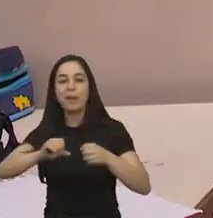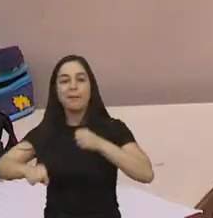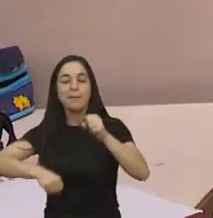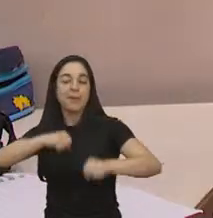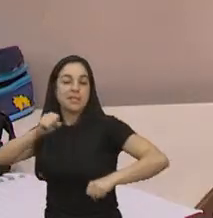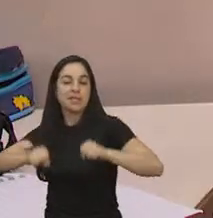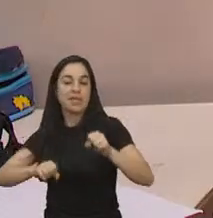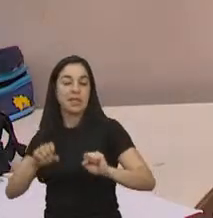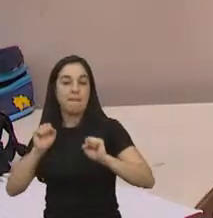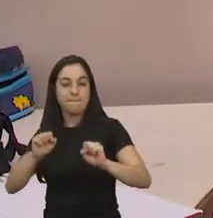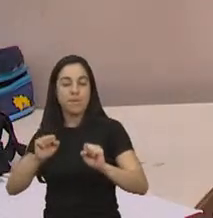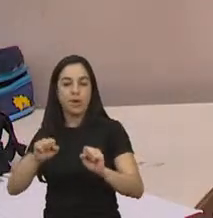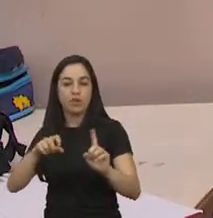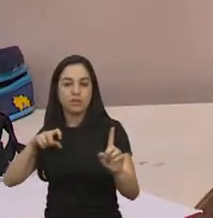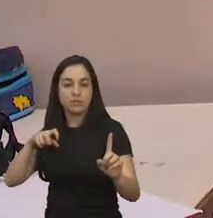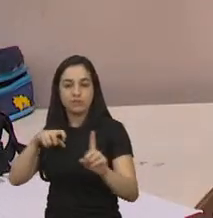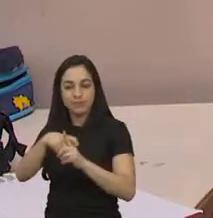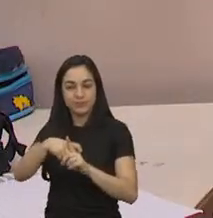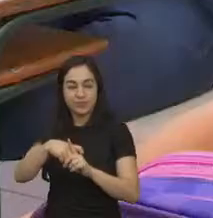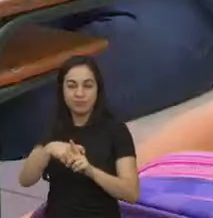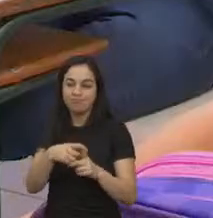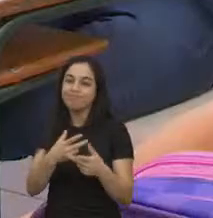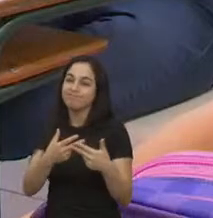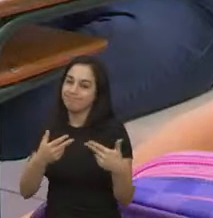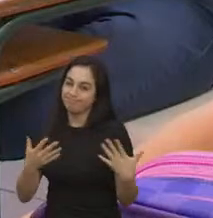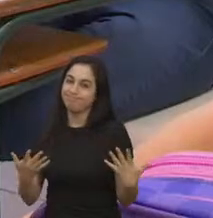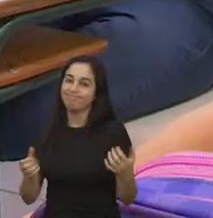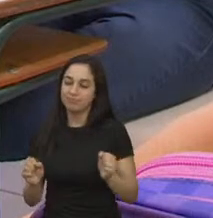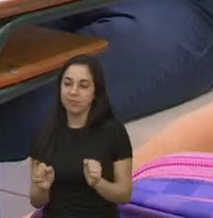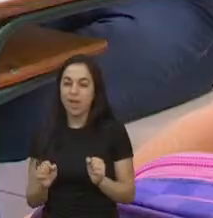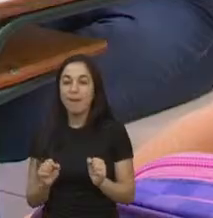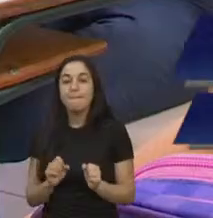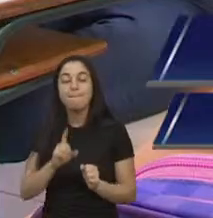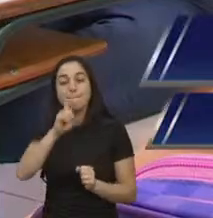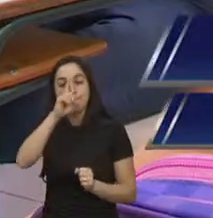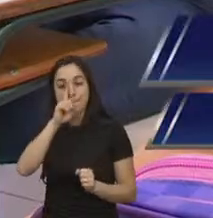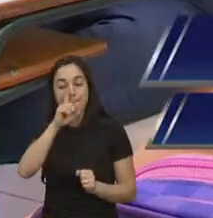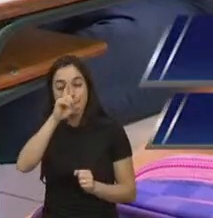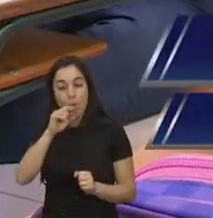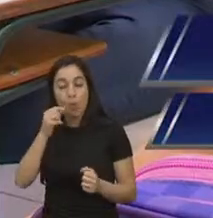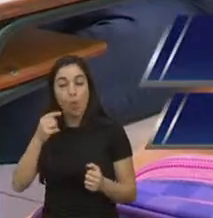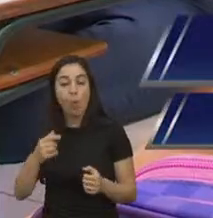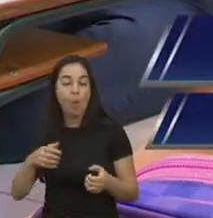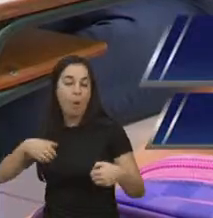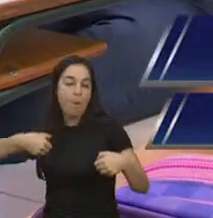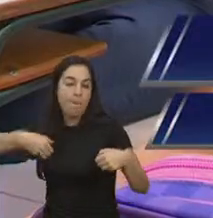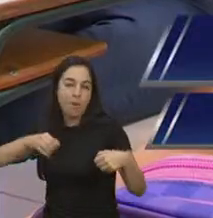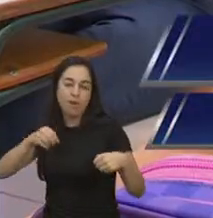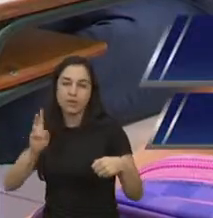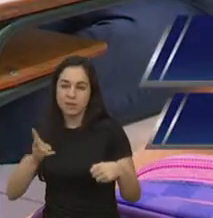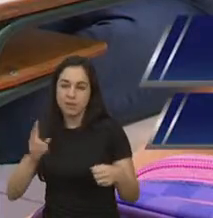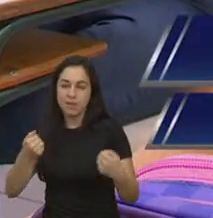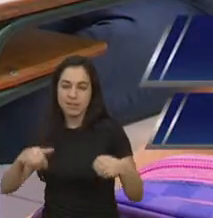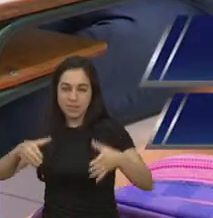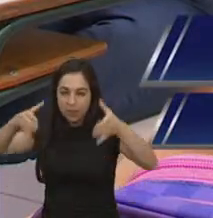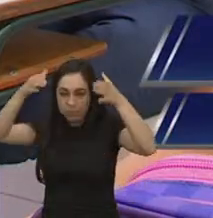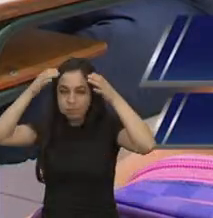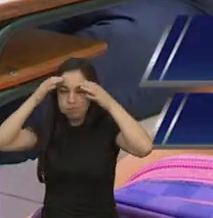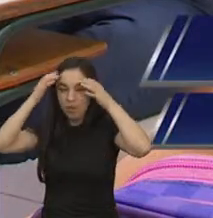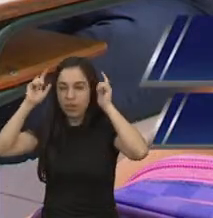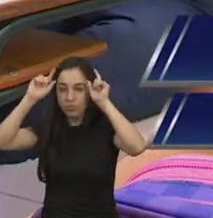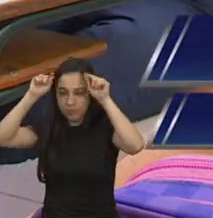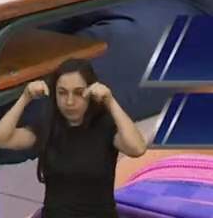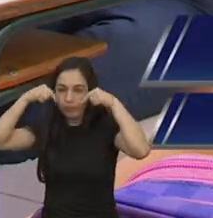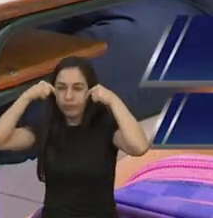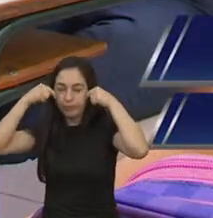gente pode sofrer um acidente batendo em alguma coisa. Sempre quando andar de moto, sempre tem que pôr capacete, fechar sempre embaixo aqui